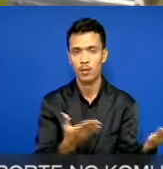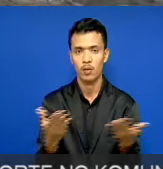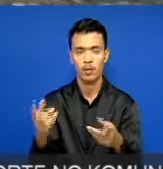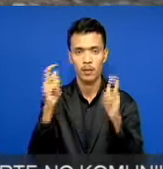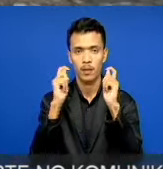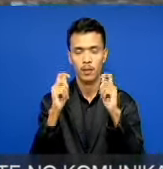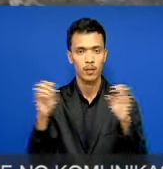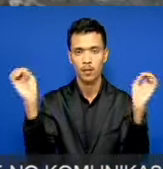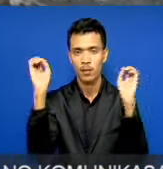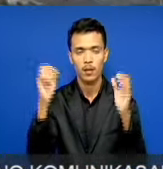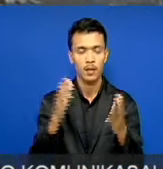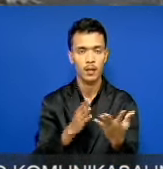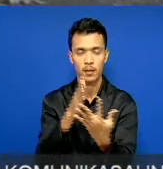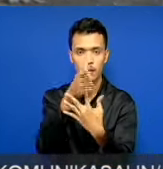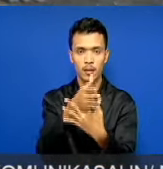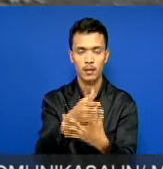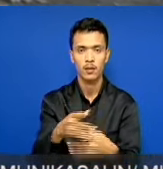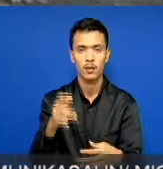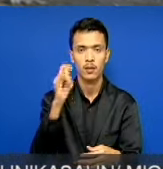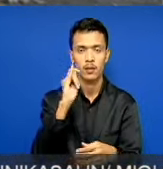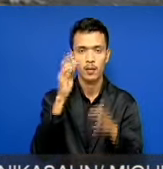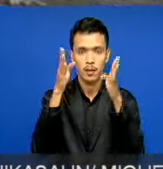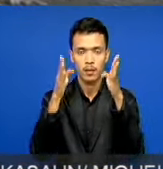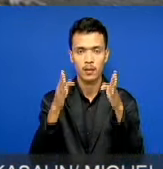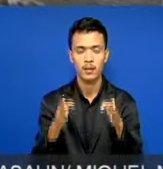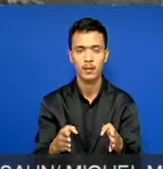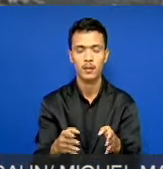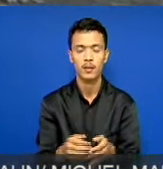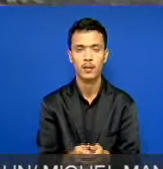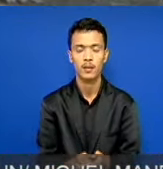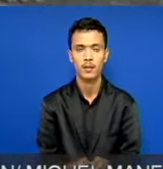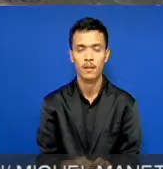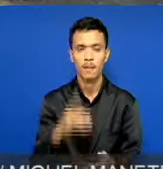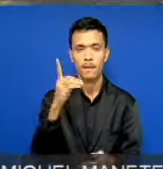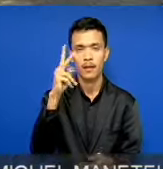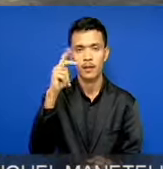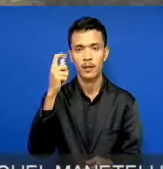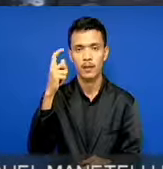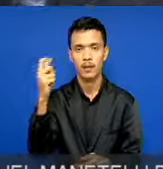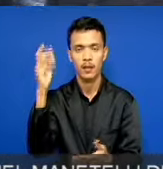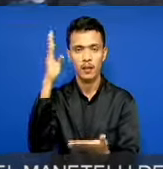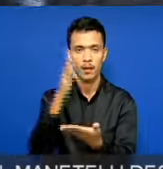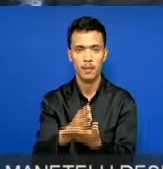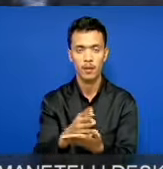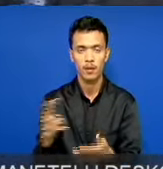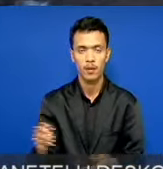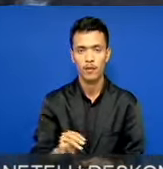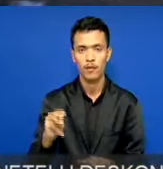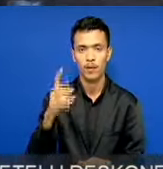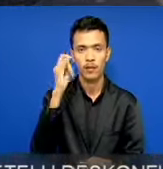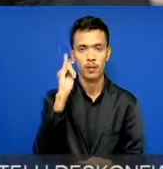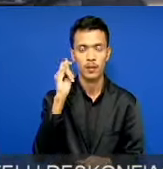laliu. Antes ne taksista sira preocupa decisão Direção Nacional Transporte no Terrestre para circulação táxi